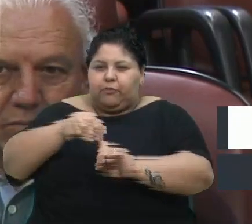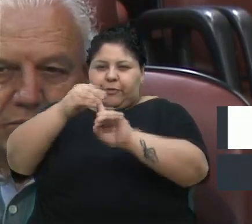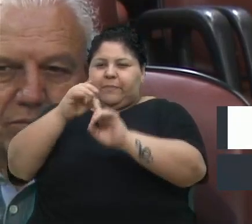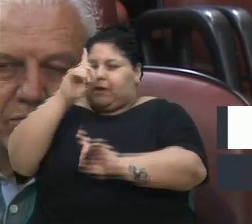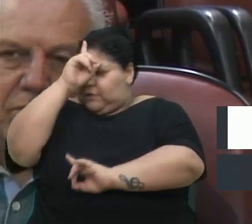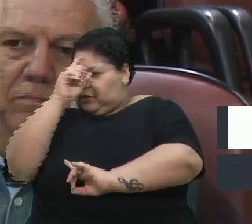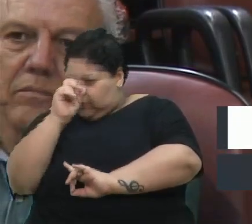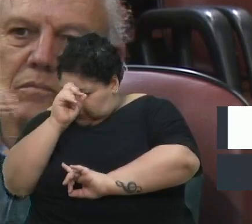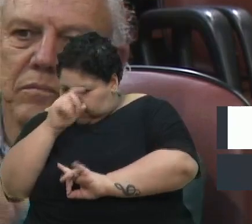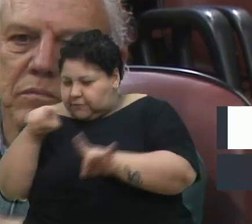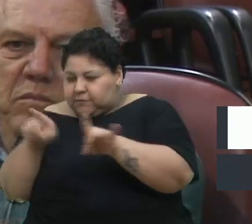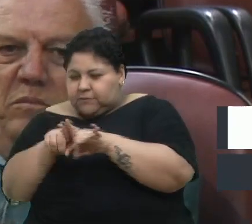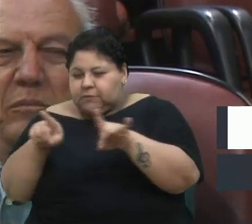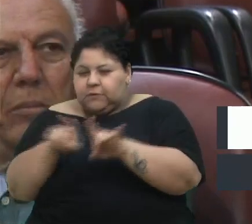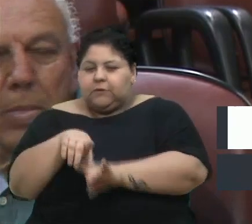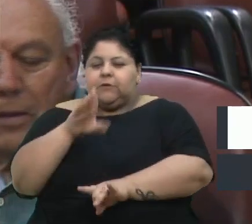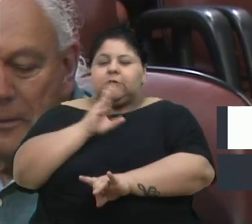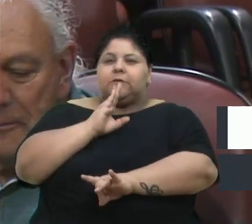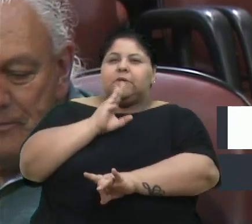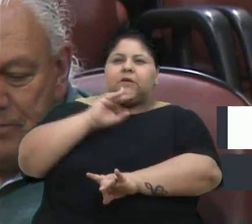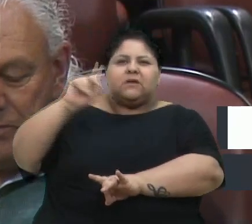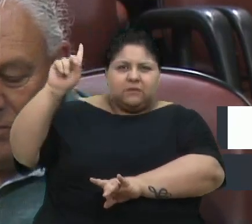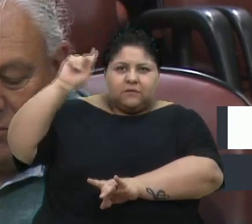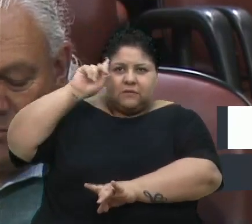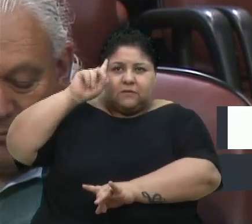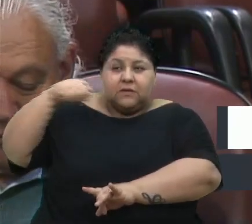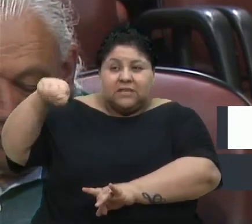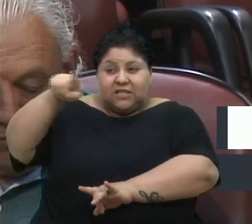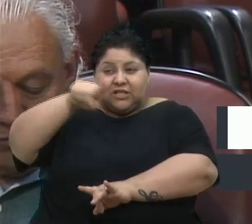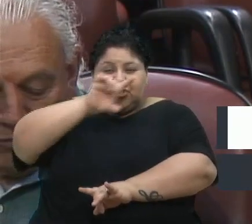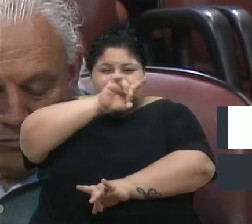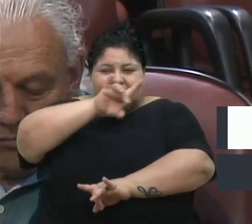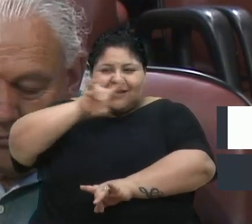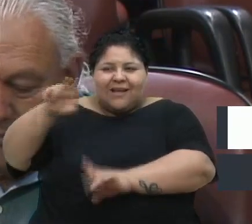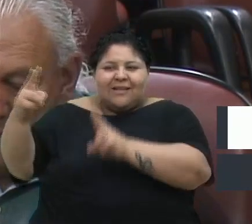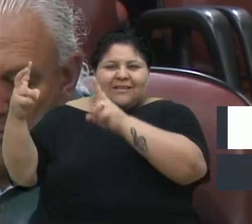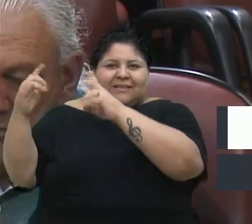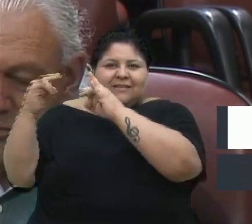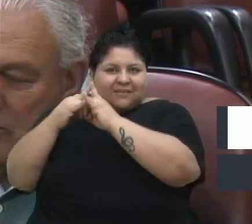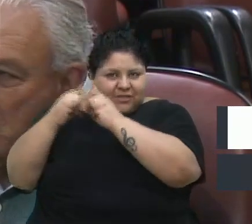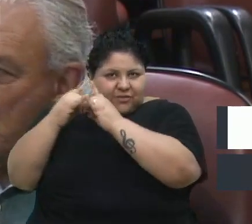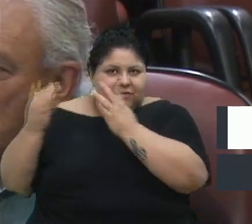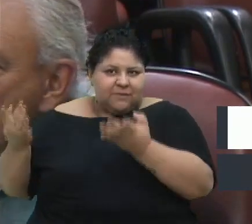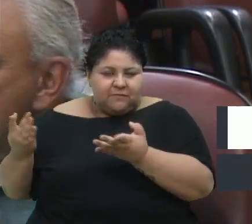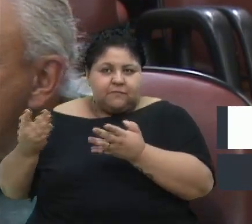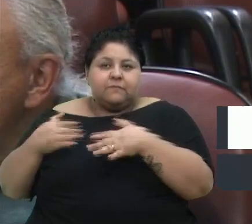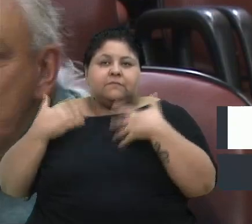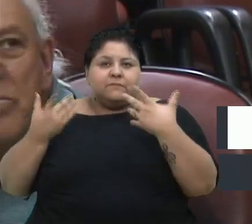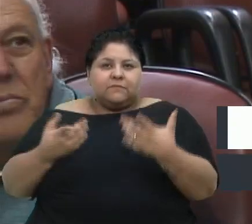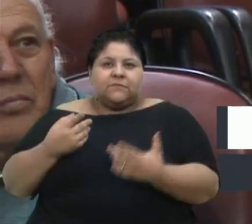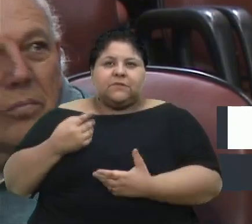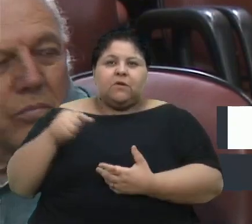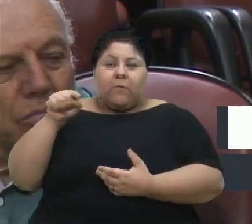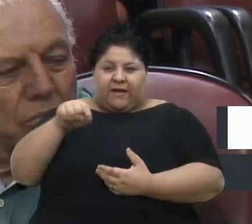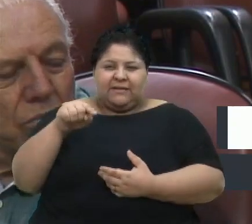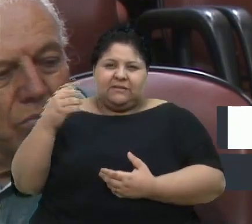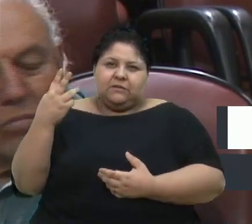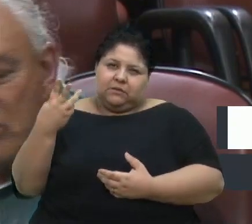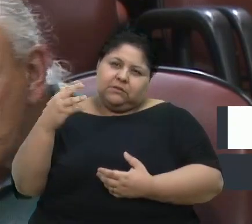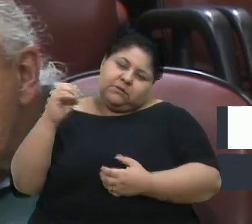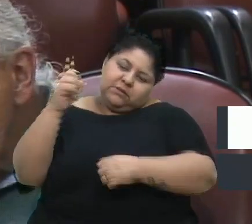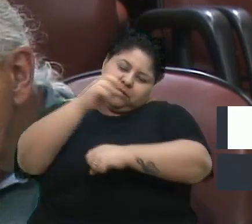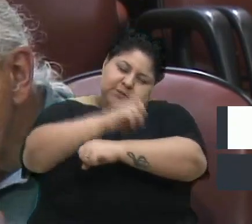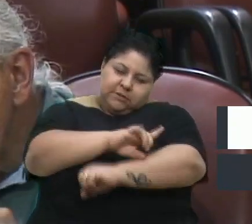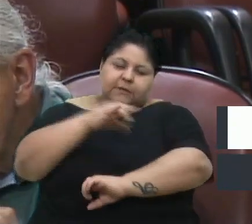também conhecer o dia a dia, a rotina dessas instituições. Então, esses 30 dias são